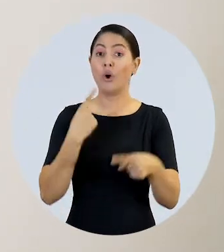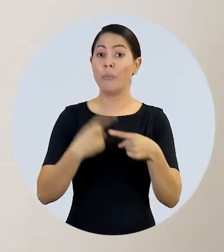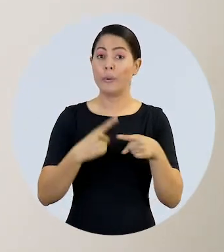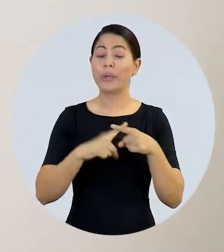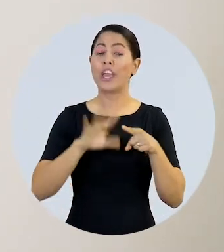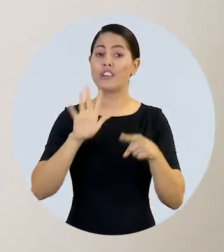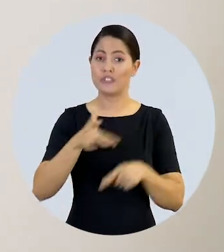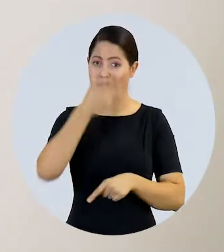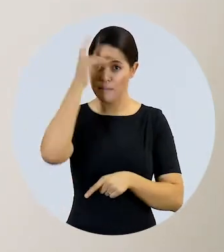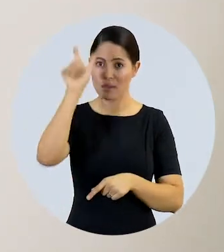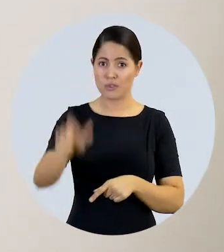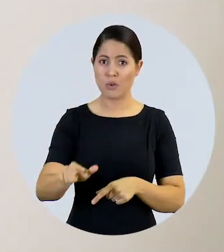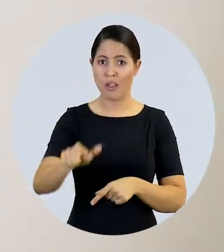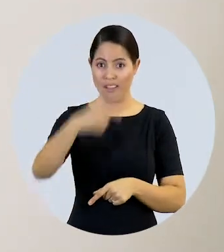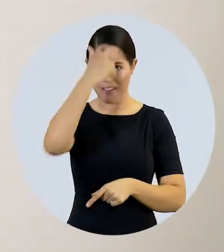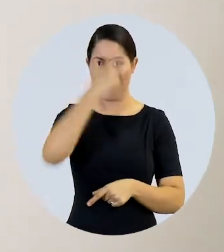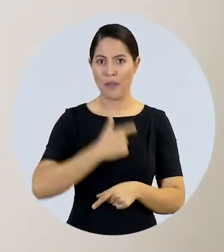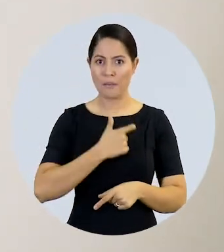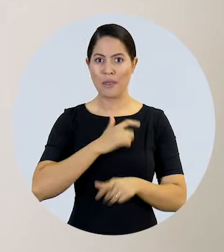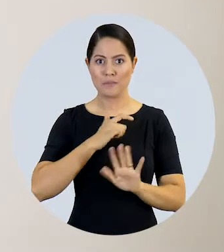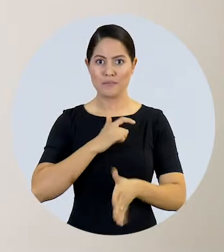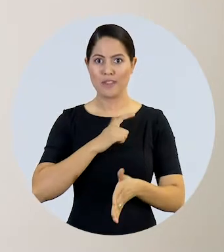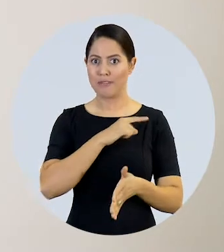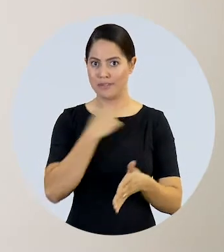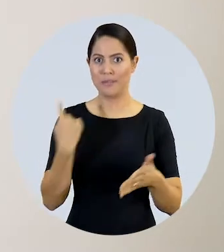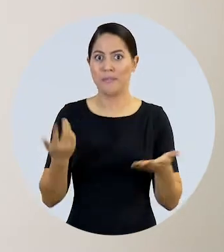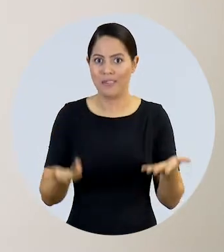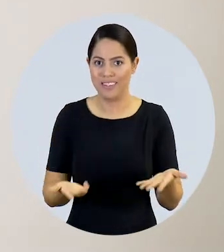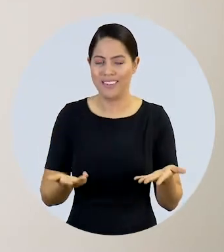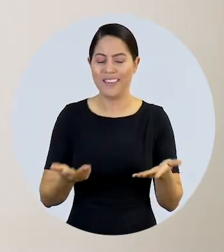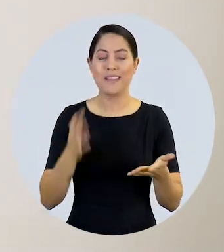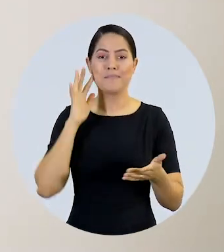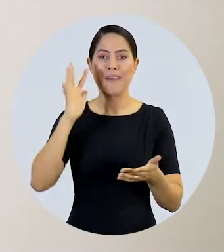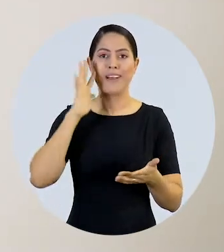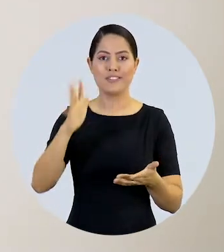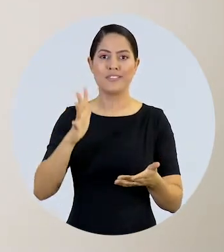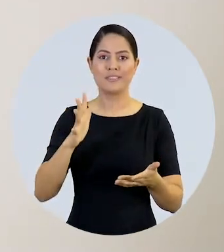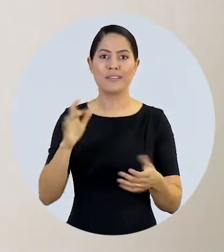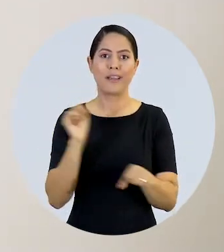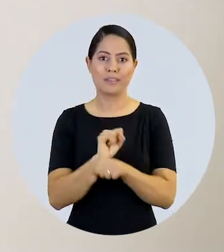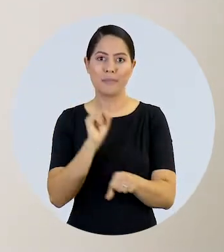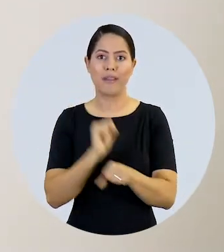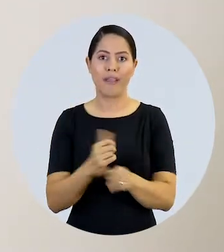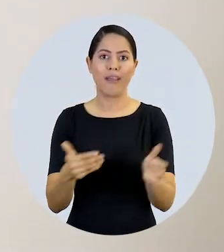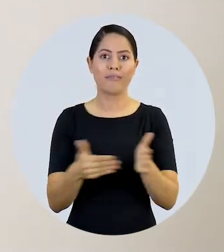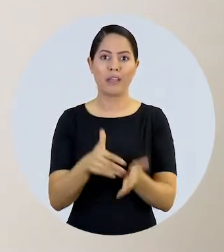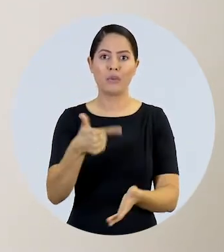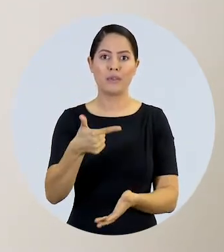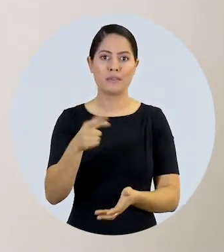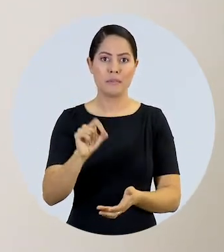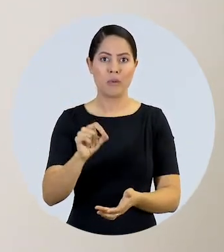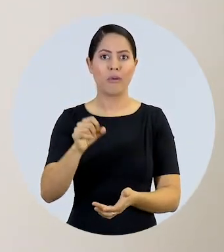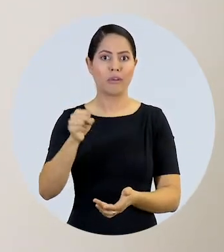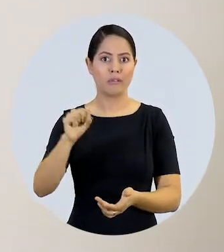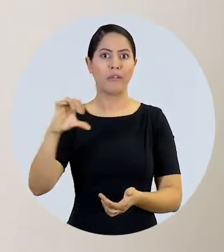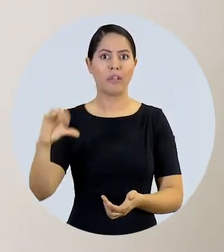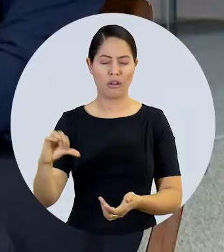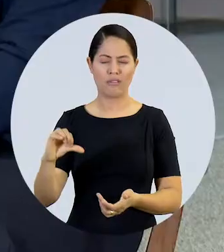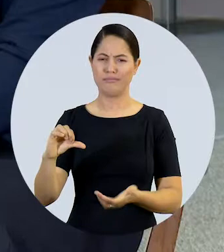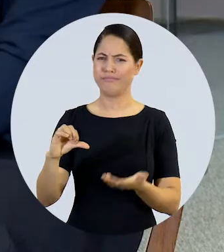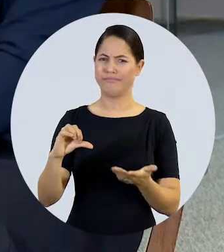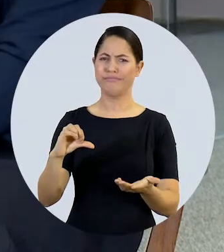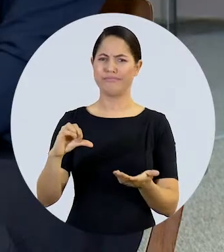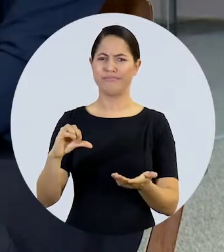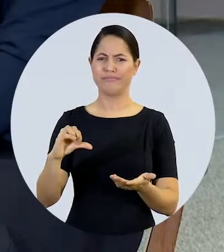porque muitos de nós, inclusive eu, sucumbirei, se for esperar até 2089 para que